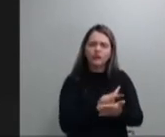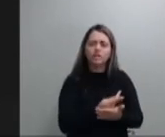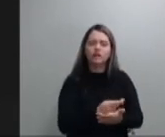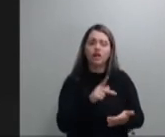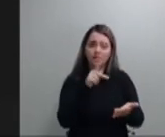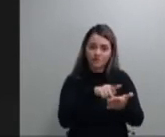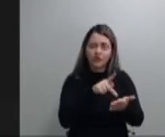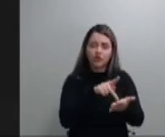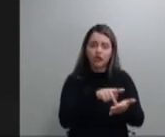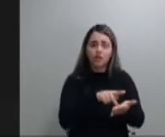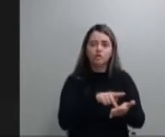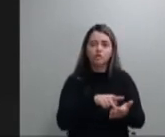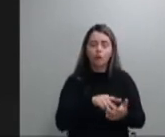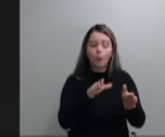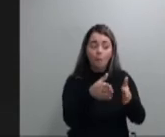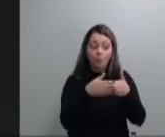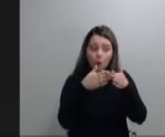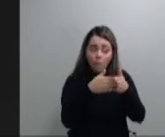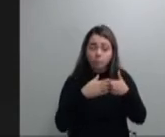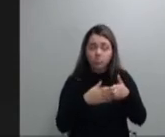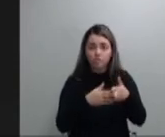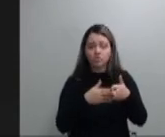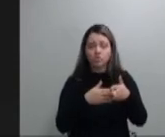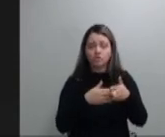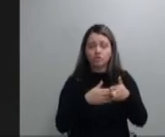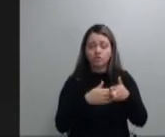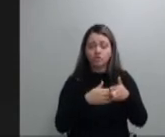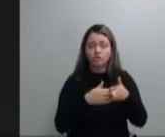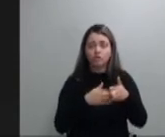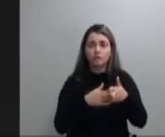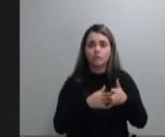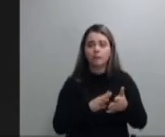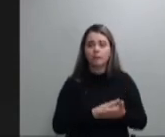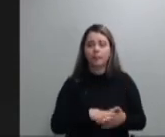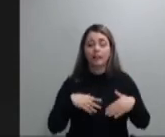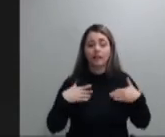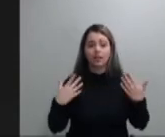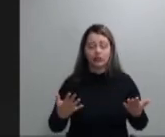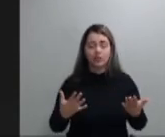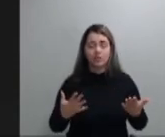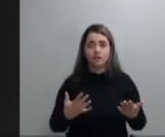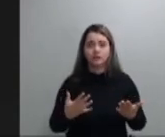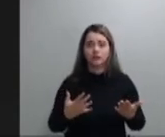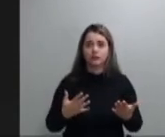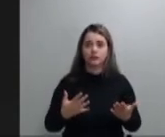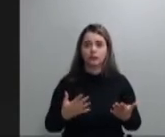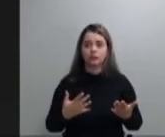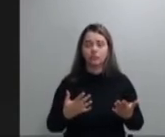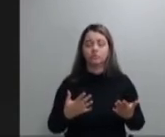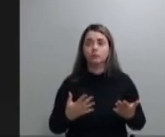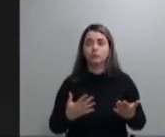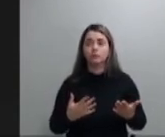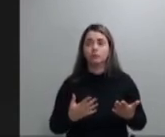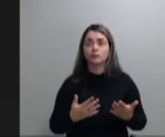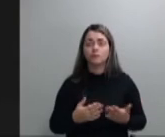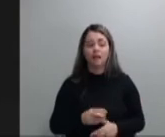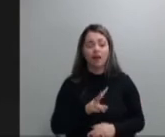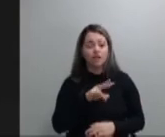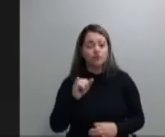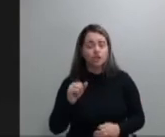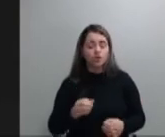assim por causa da decisão do tribunal que o partido não foi equivocada vai sim impor uma contribuição do ICMS numa base